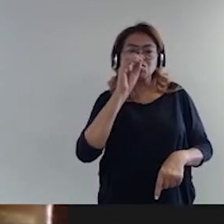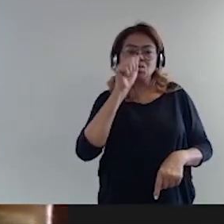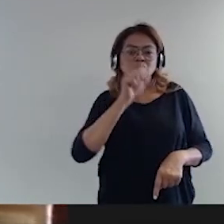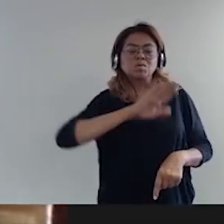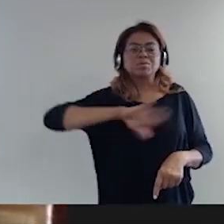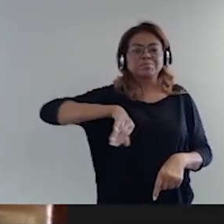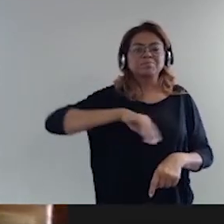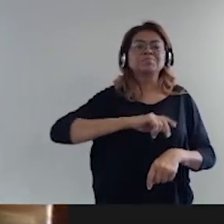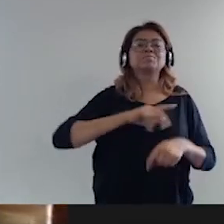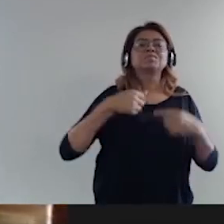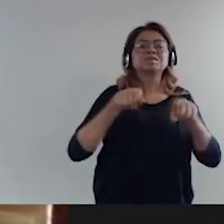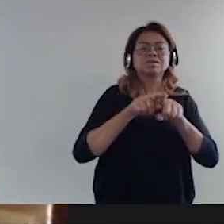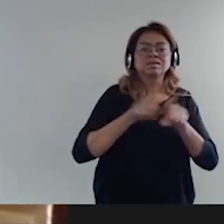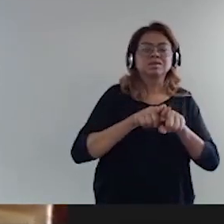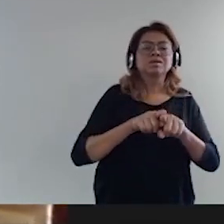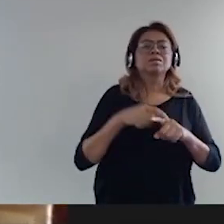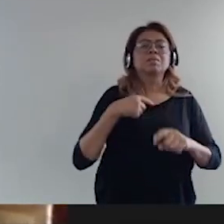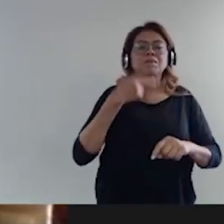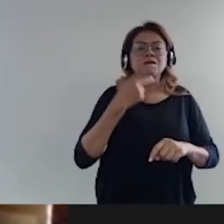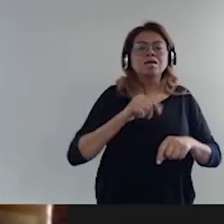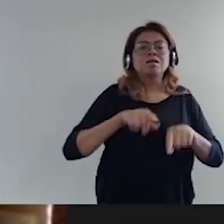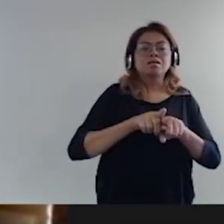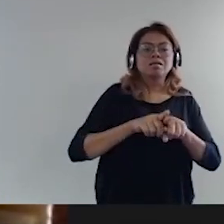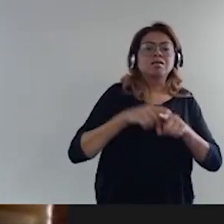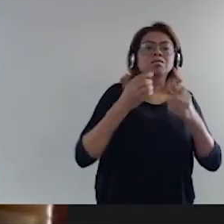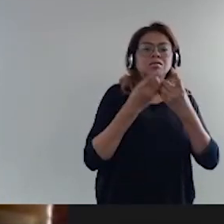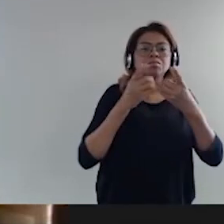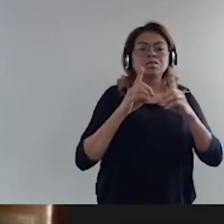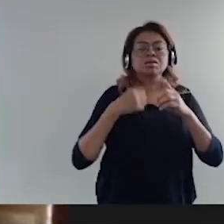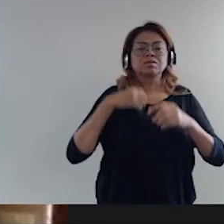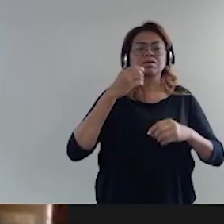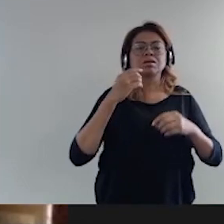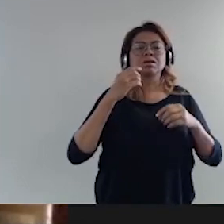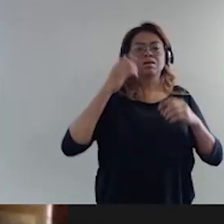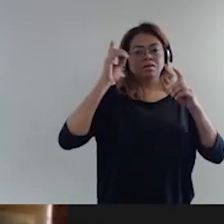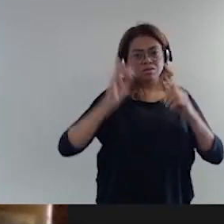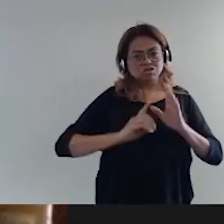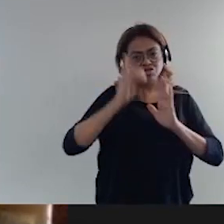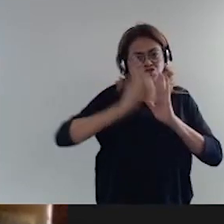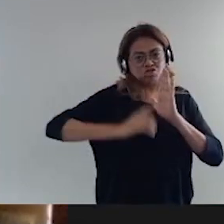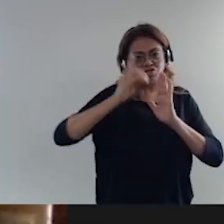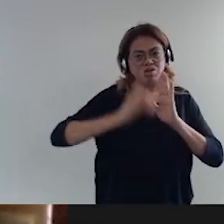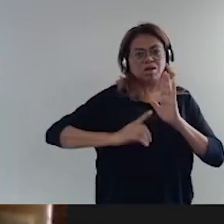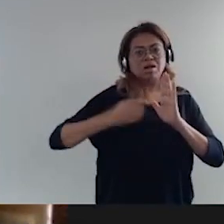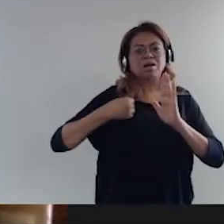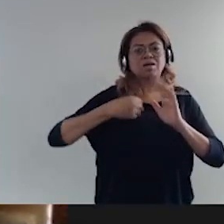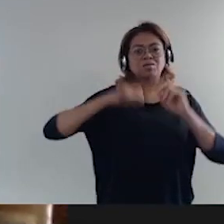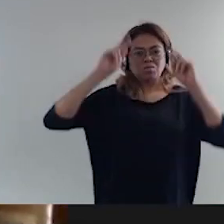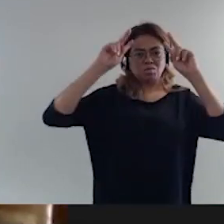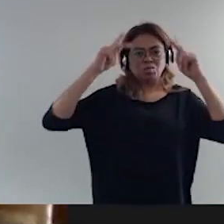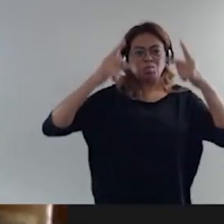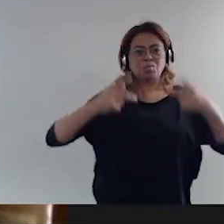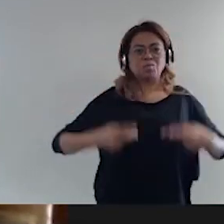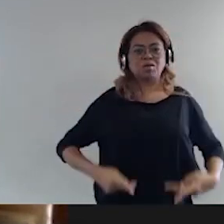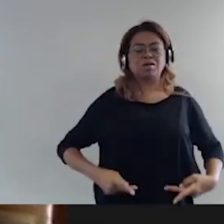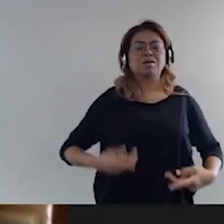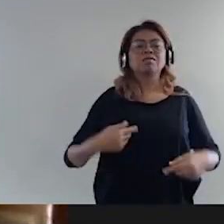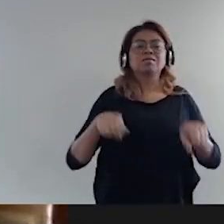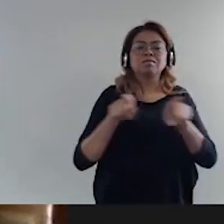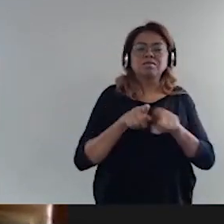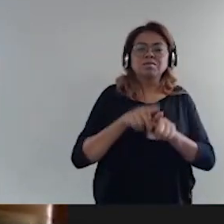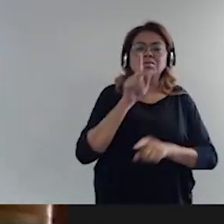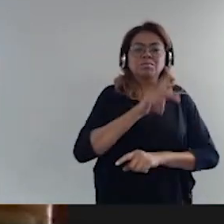com pós-doutoramento em Democracia e Direitos Humanos pela Universidade de Coimbra, professor associado do